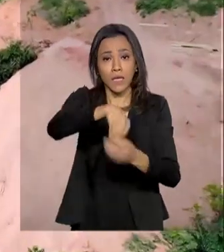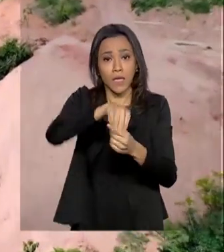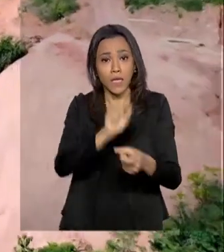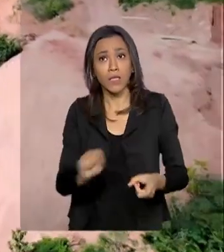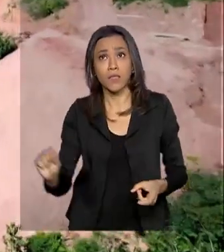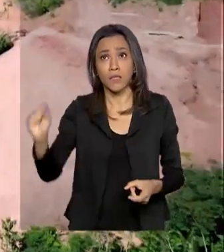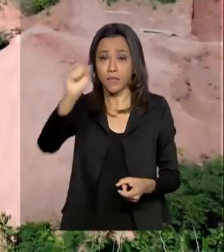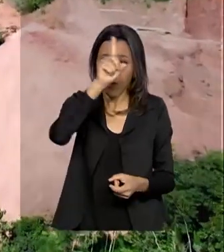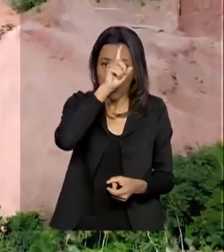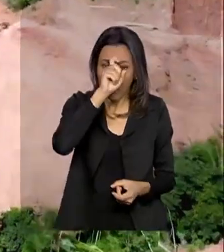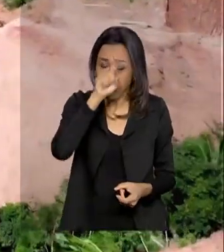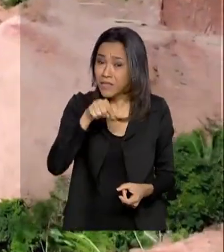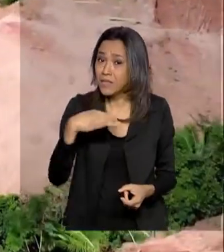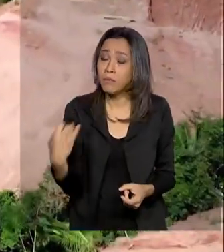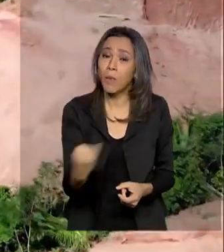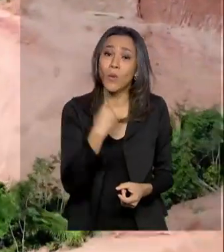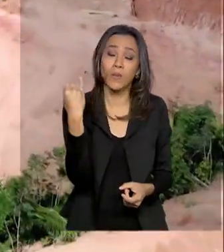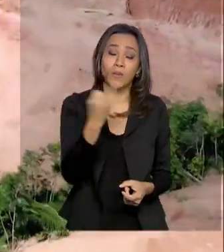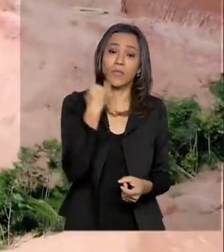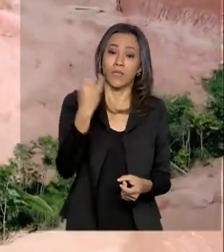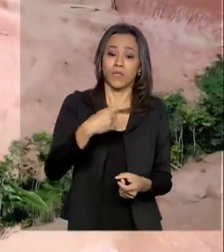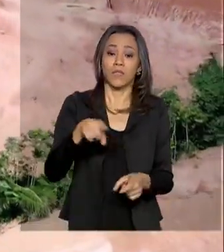essenciais no combate ao desmatamento.